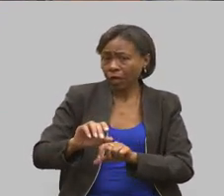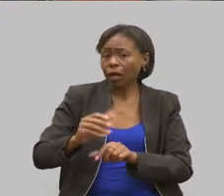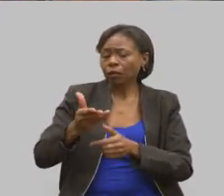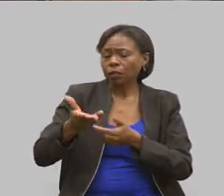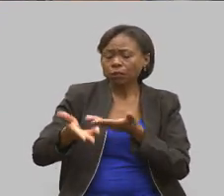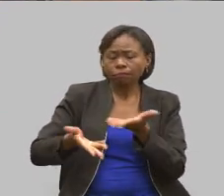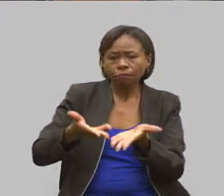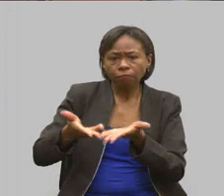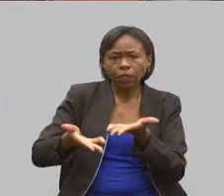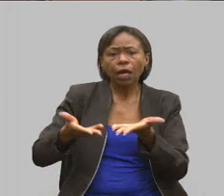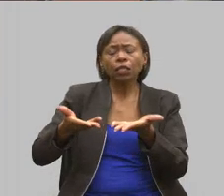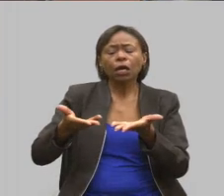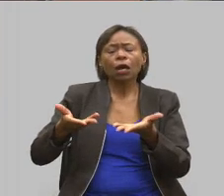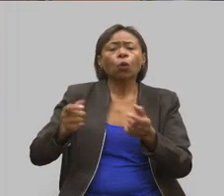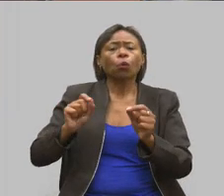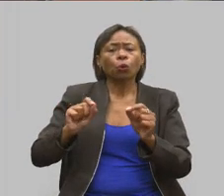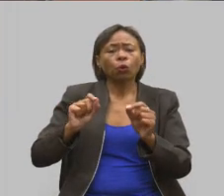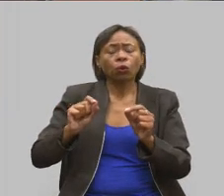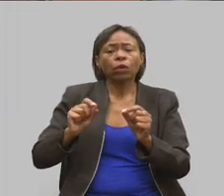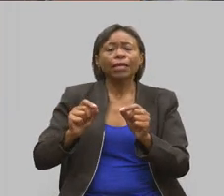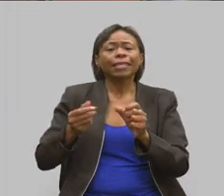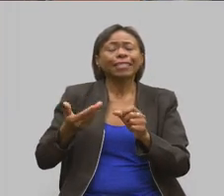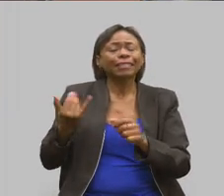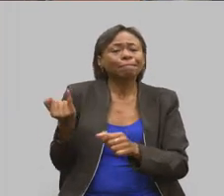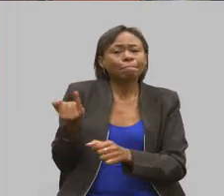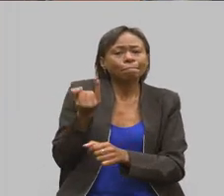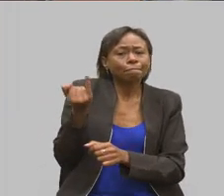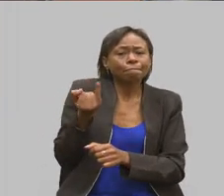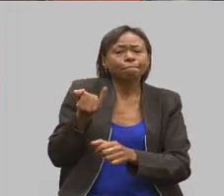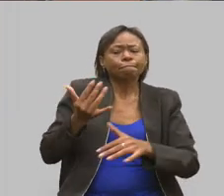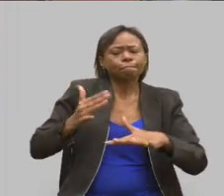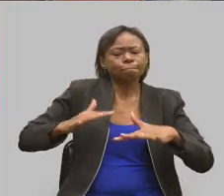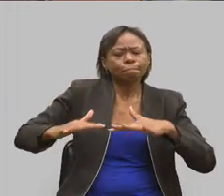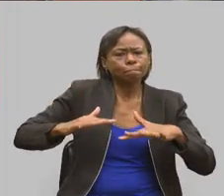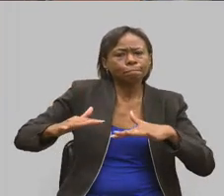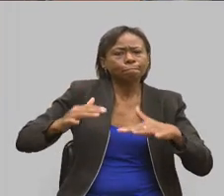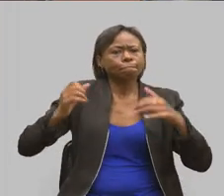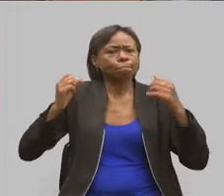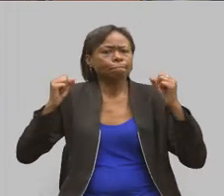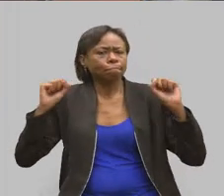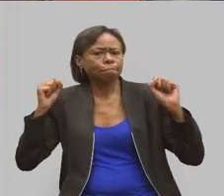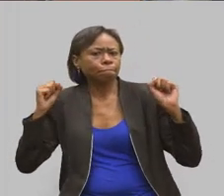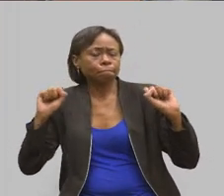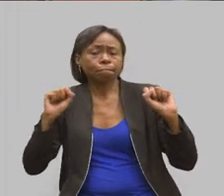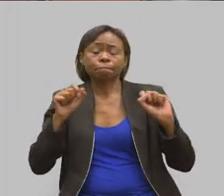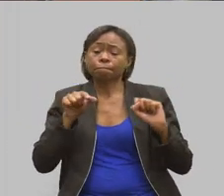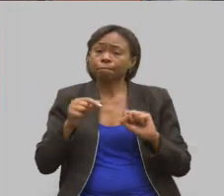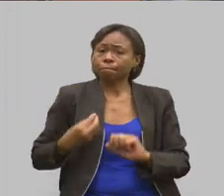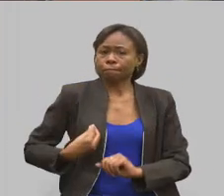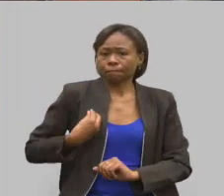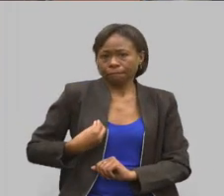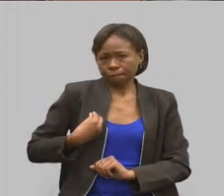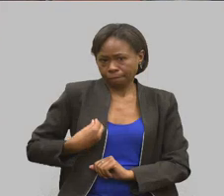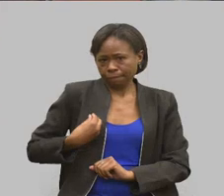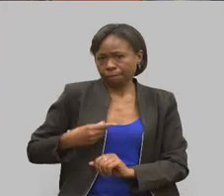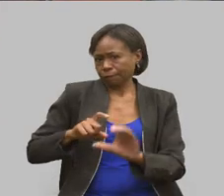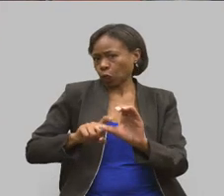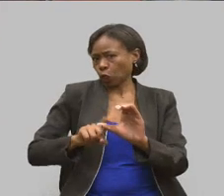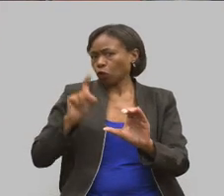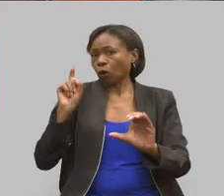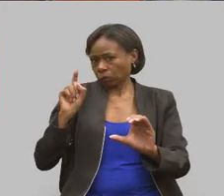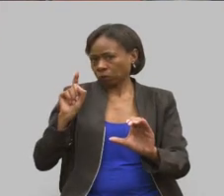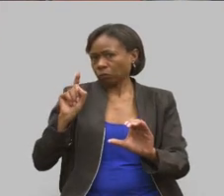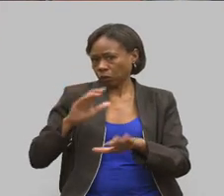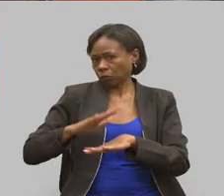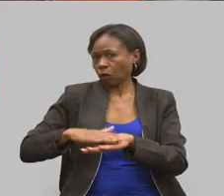fazer atividades fundamentais para melhorar a qualidade de vida e para viverem independentemente por exemplo